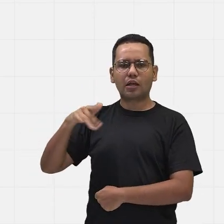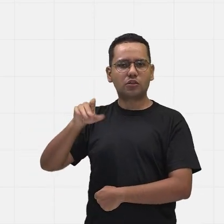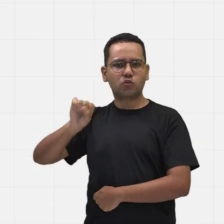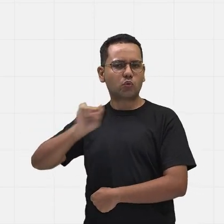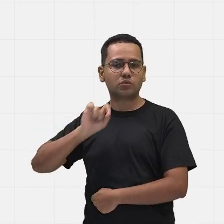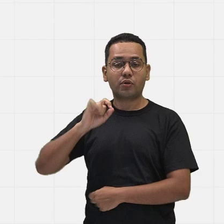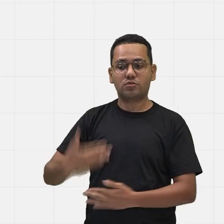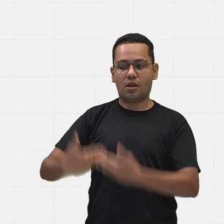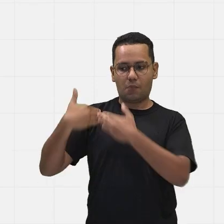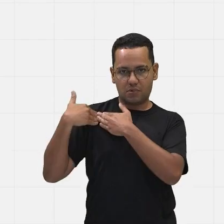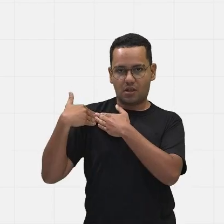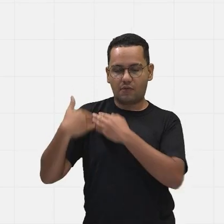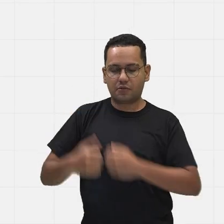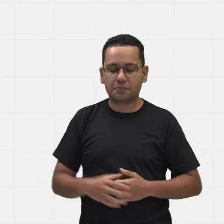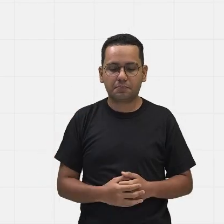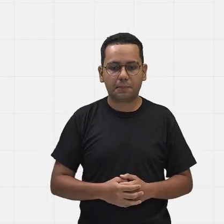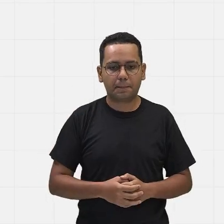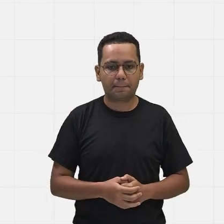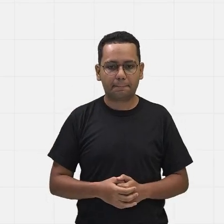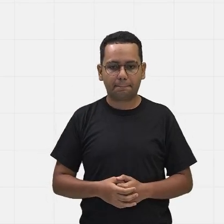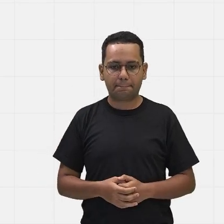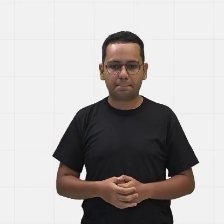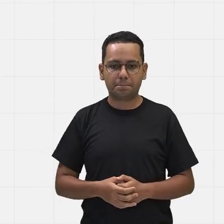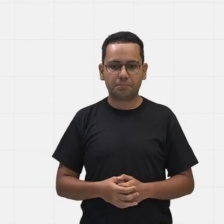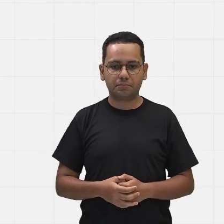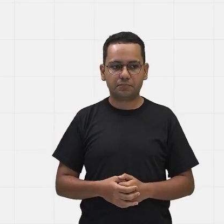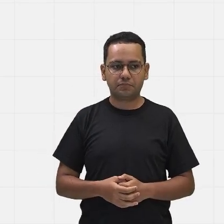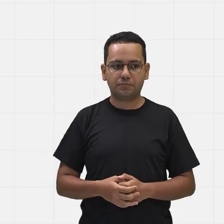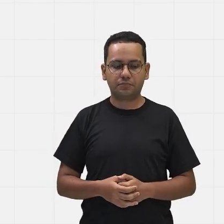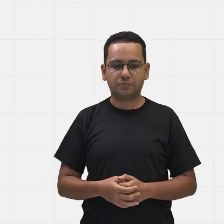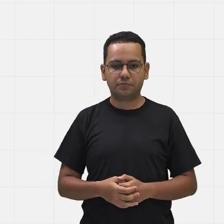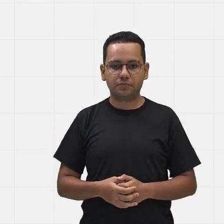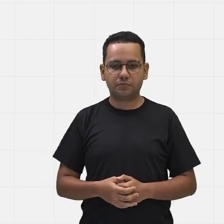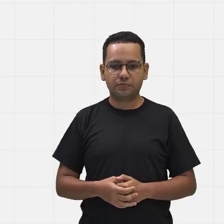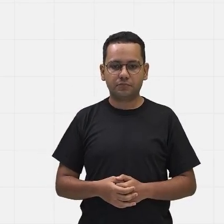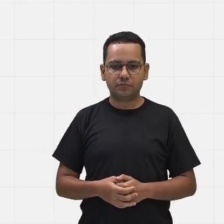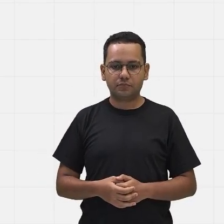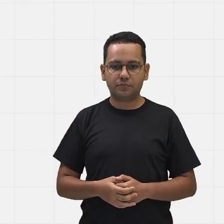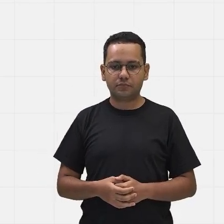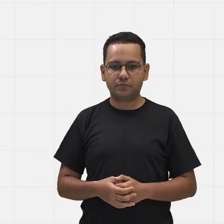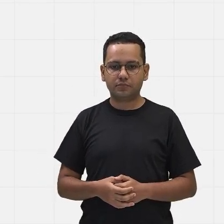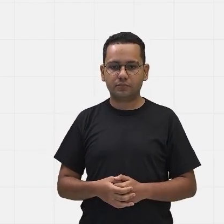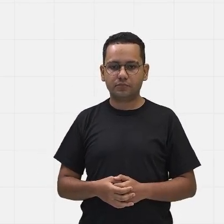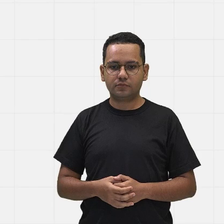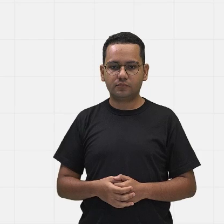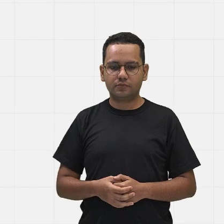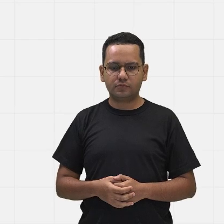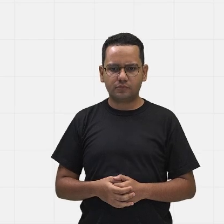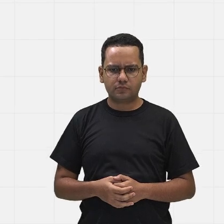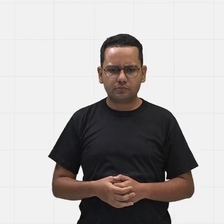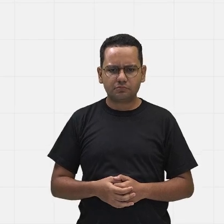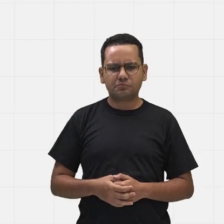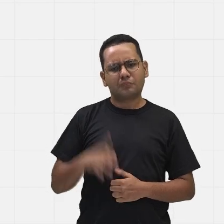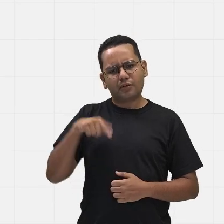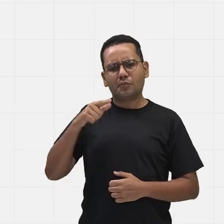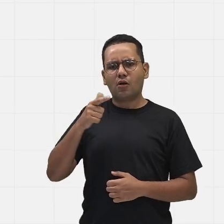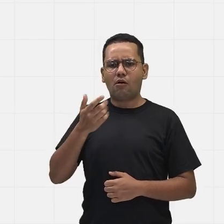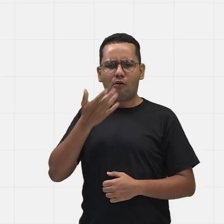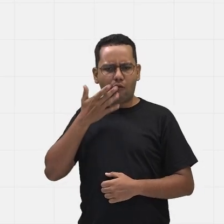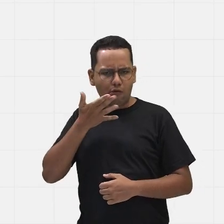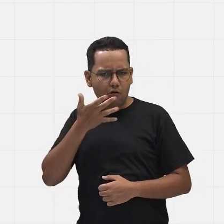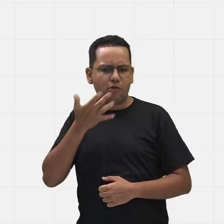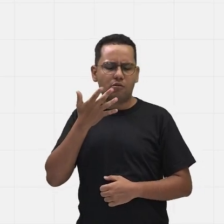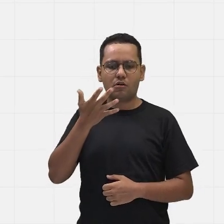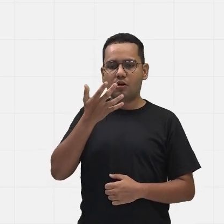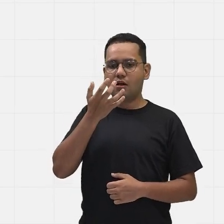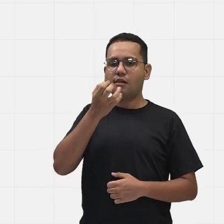esses logins que vocês veem quando vocês estão acessando, na cor, acho que é laranja, tipo quase um vermelhinho,